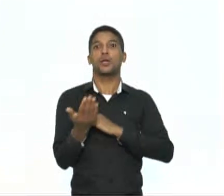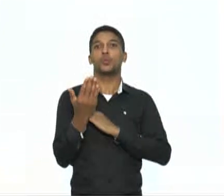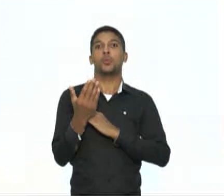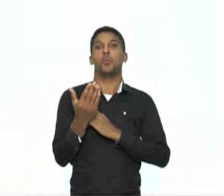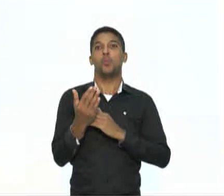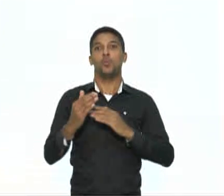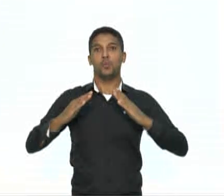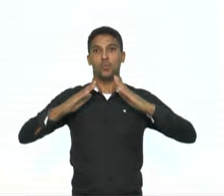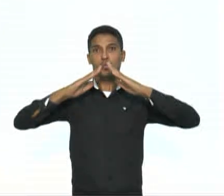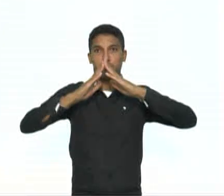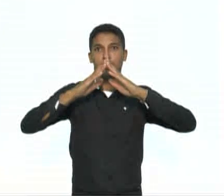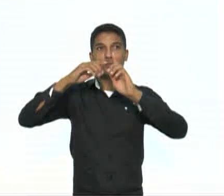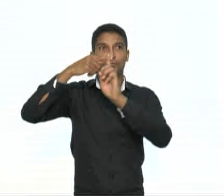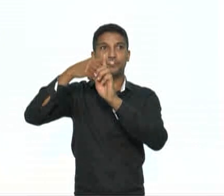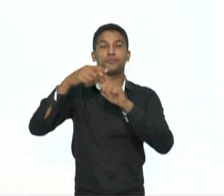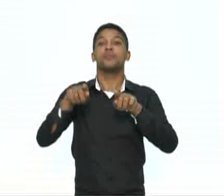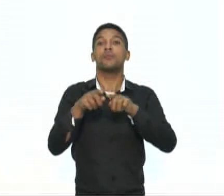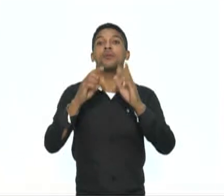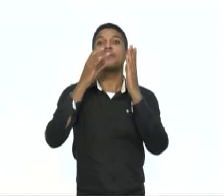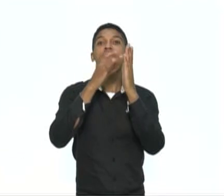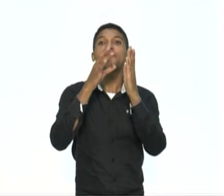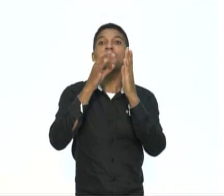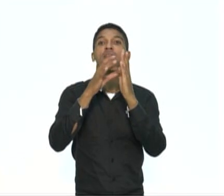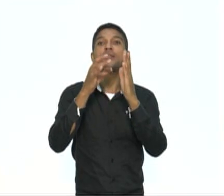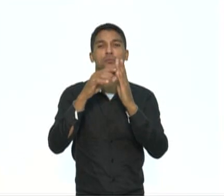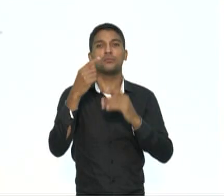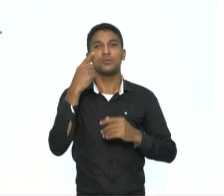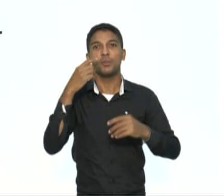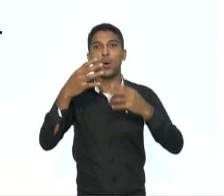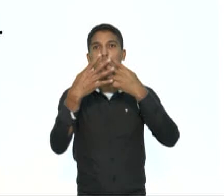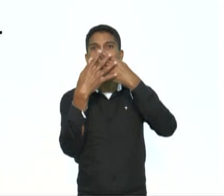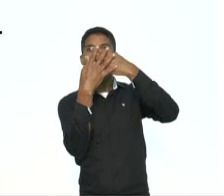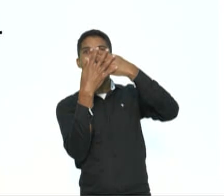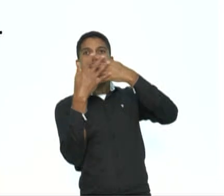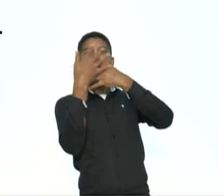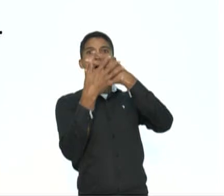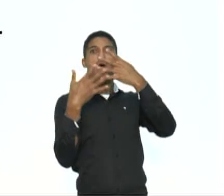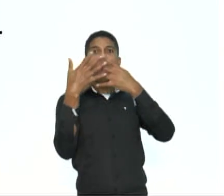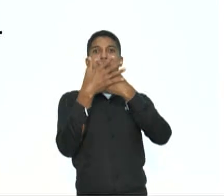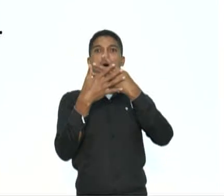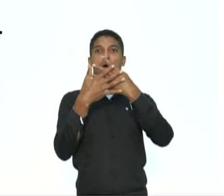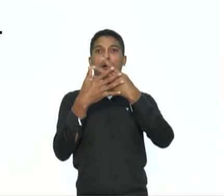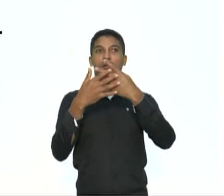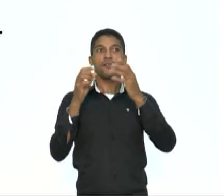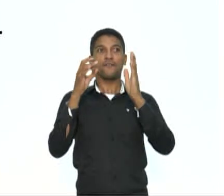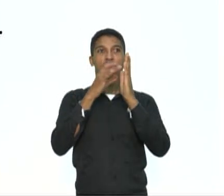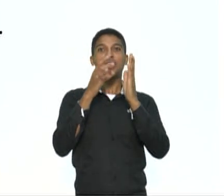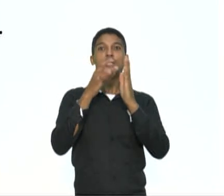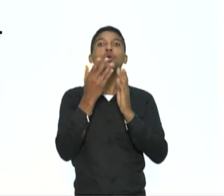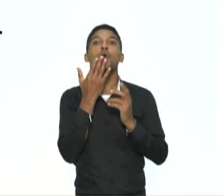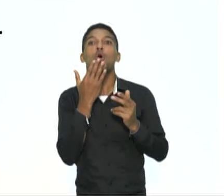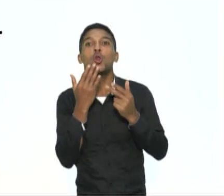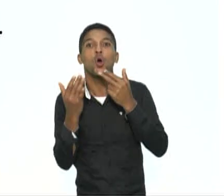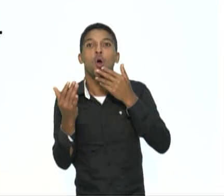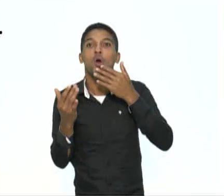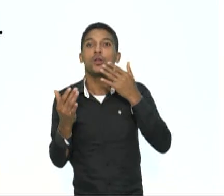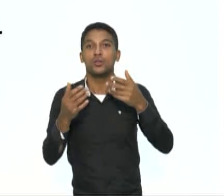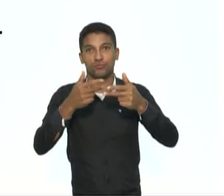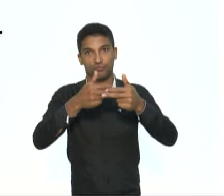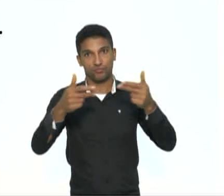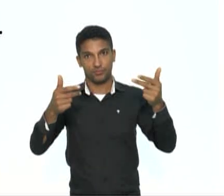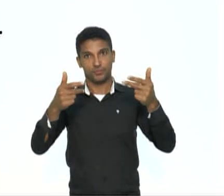os vitrais e as rosáceas surgem ali, né, como eu falei. São vidros coloridos pintados à mão, deixando o local